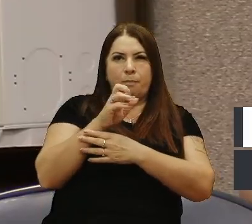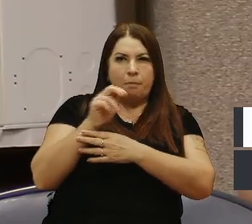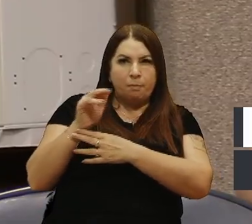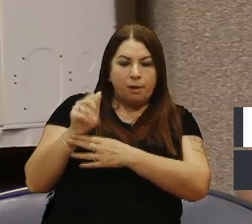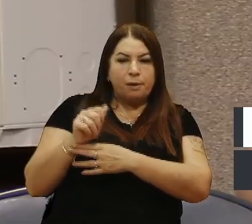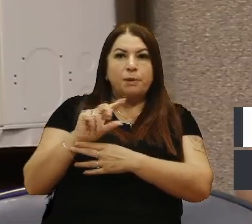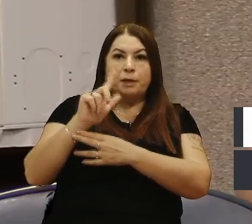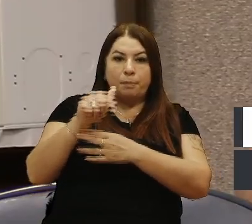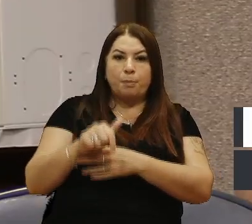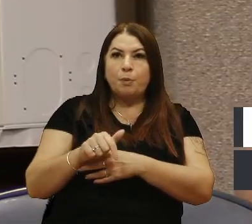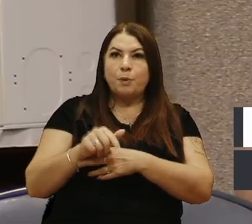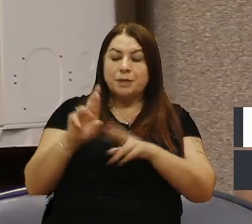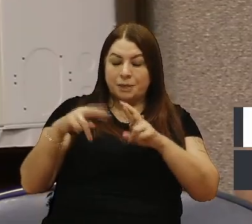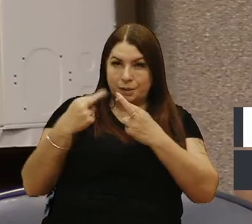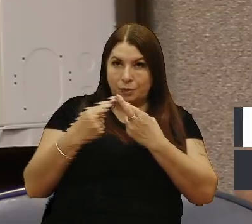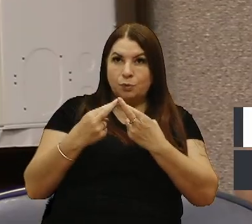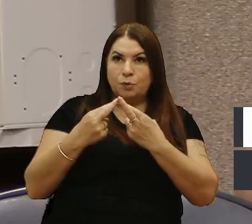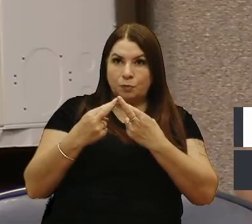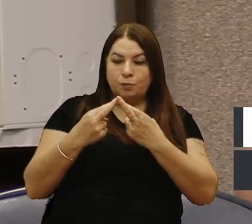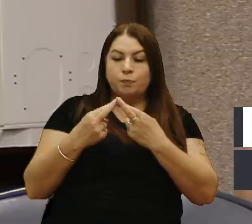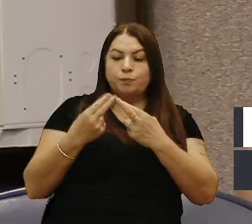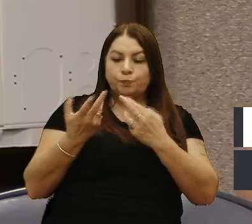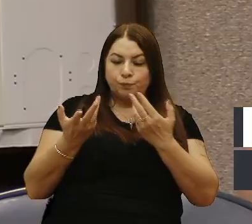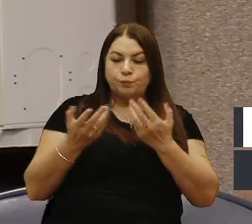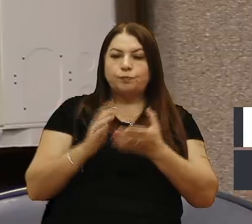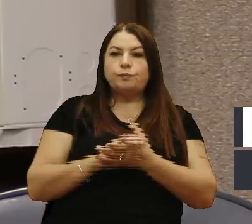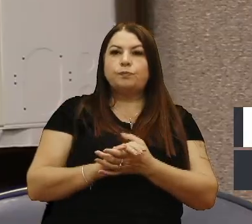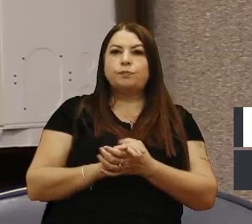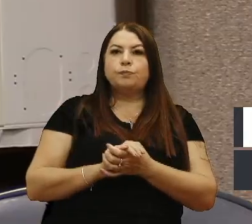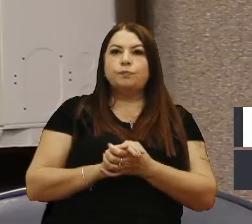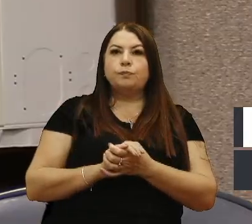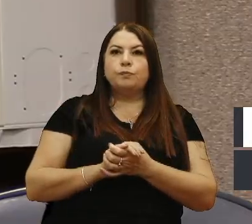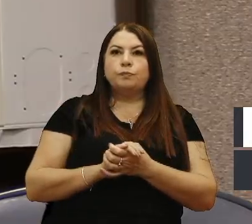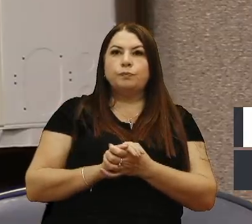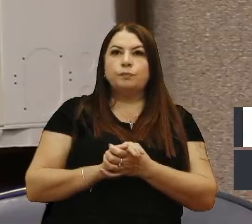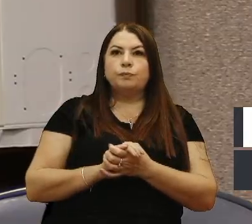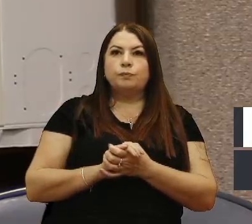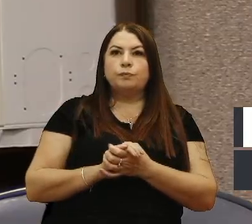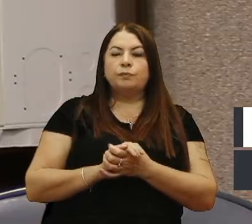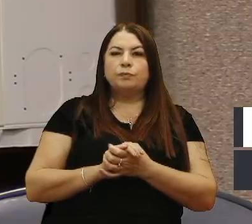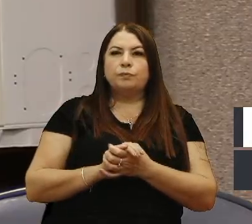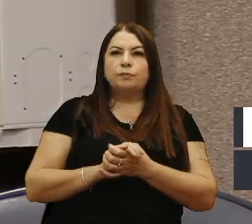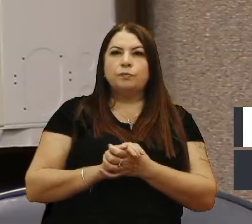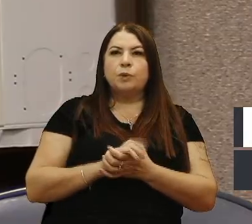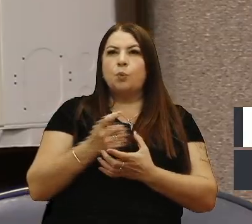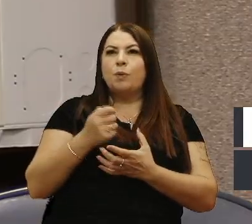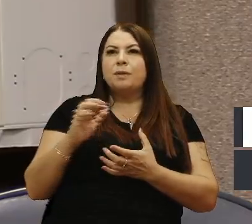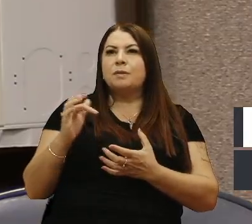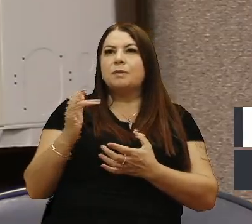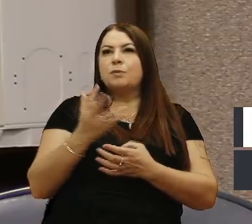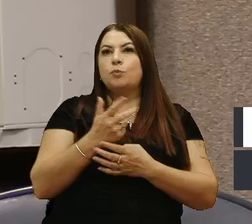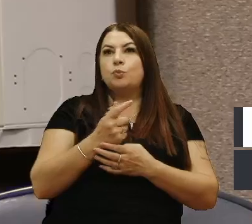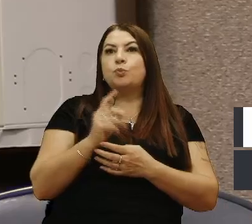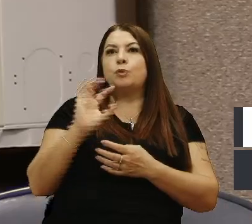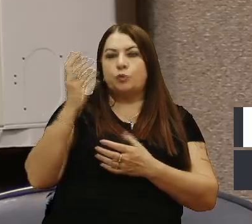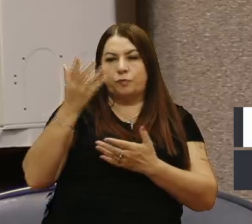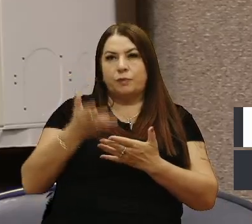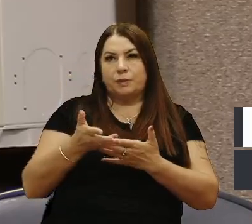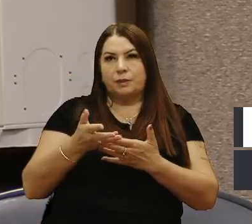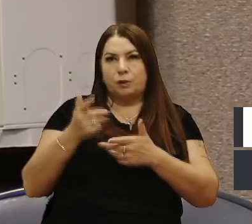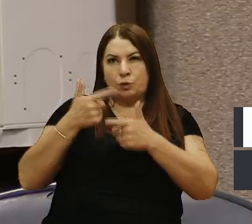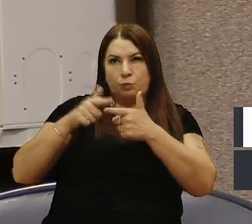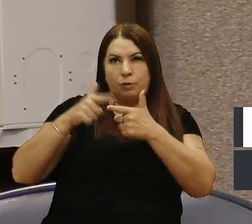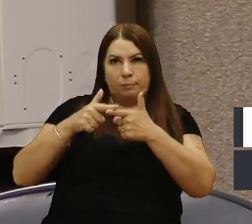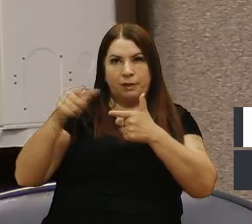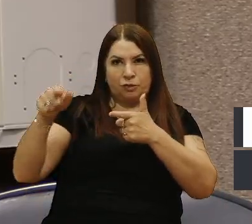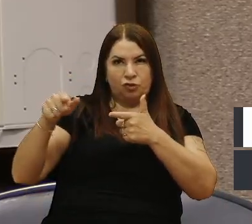logo após essa reunião, colega Daiane, né, foi quase que totalmente resolvido aqueles problemas que